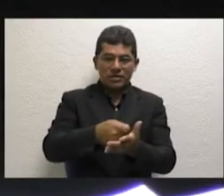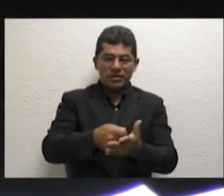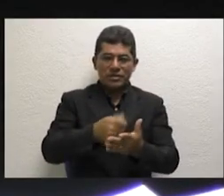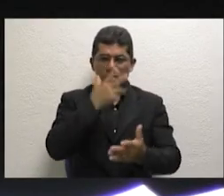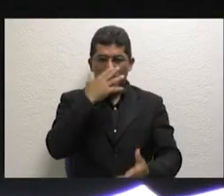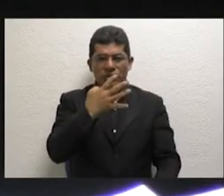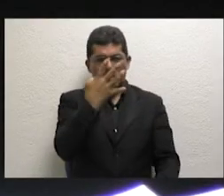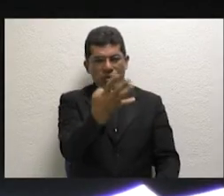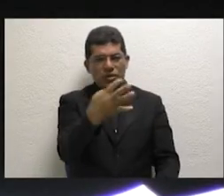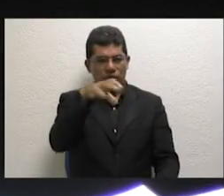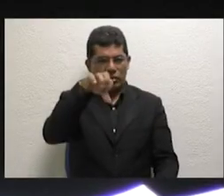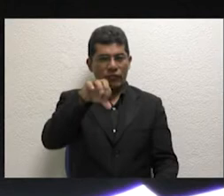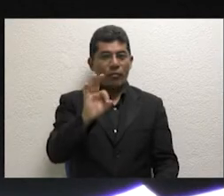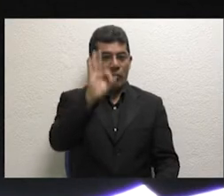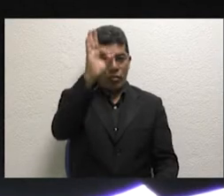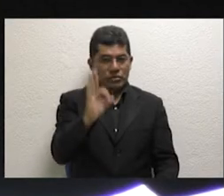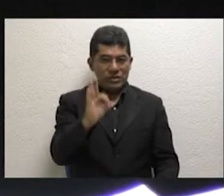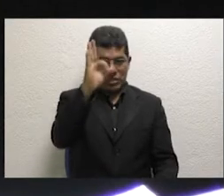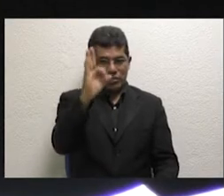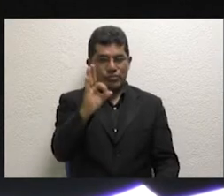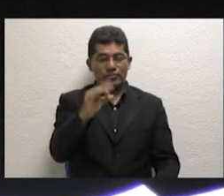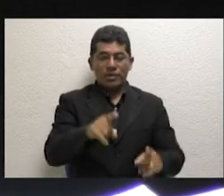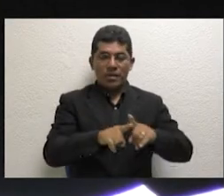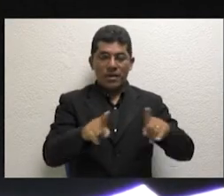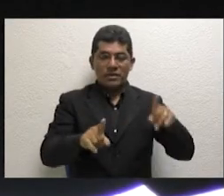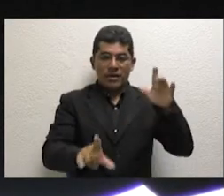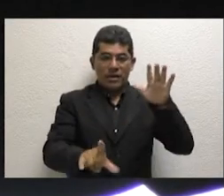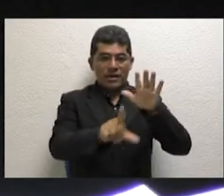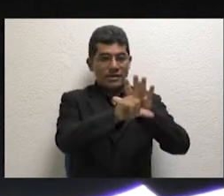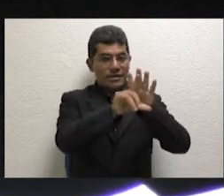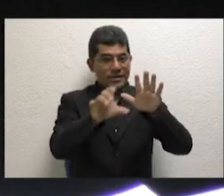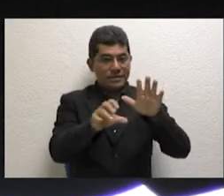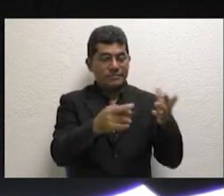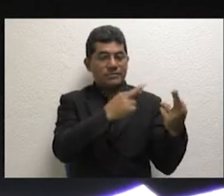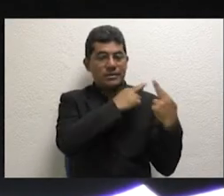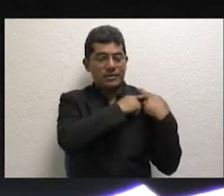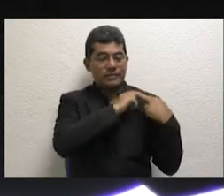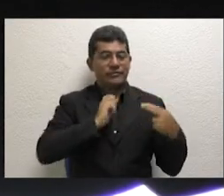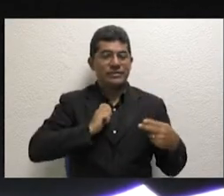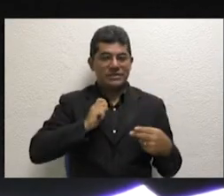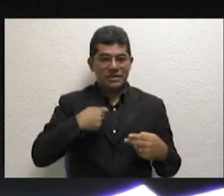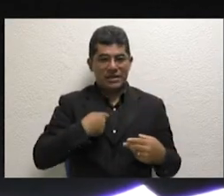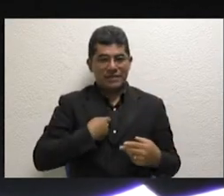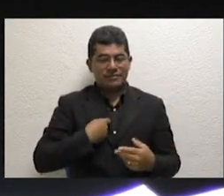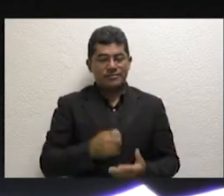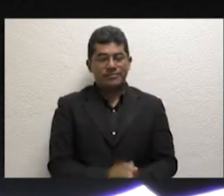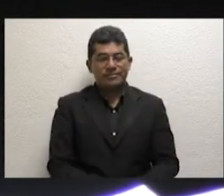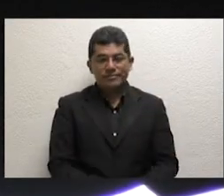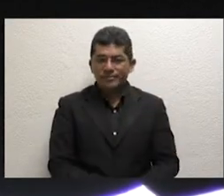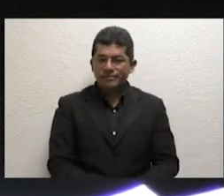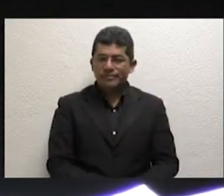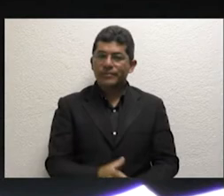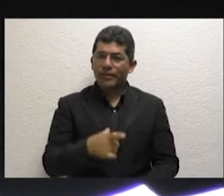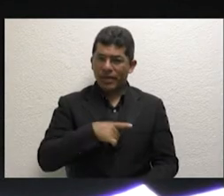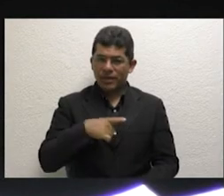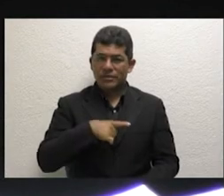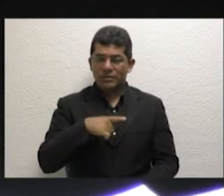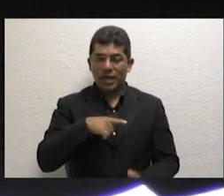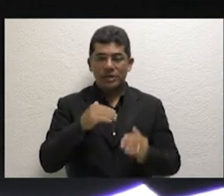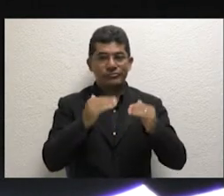49% portanto a lei de responsabilidade fiscal está